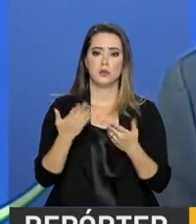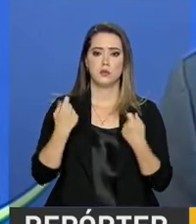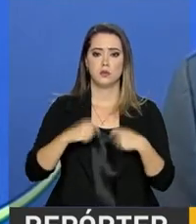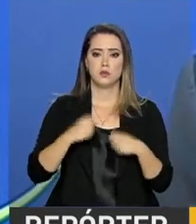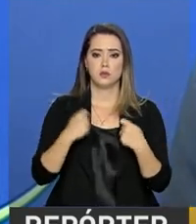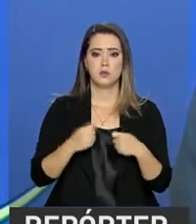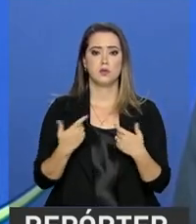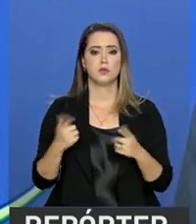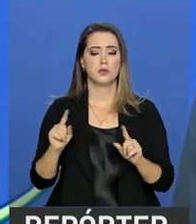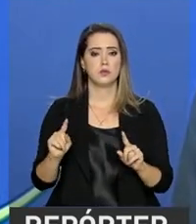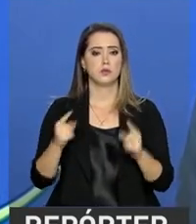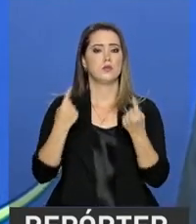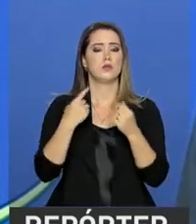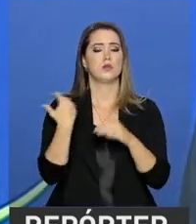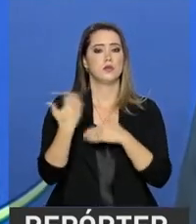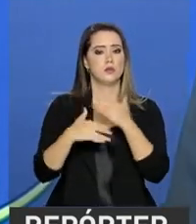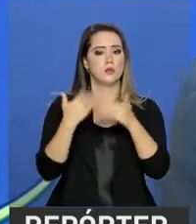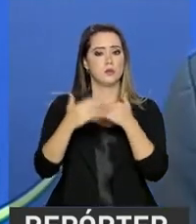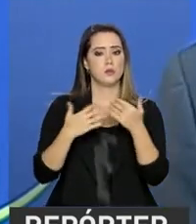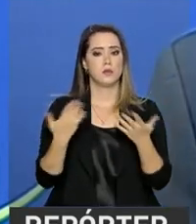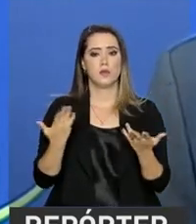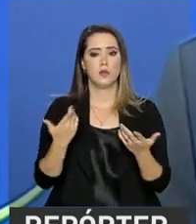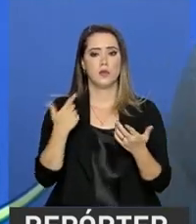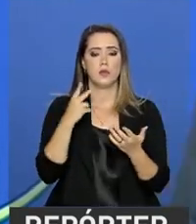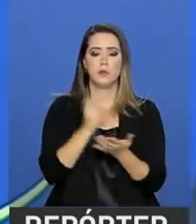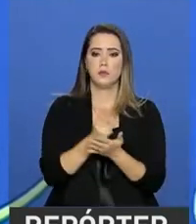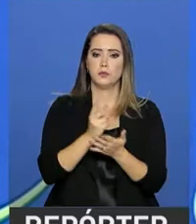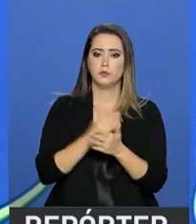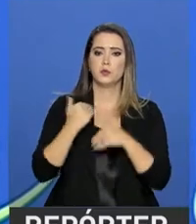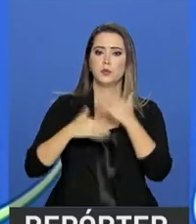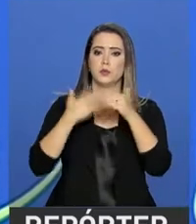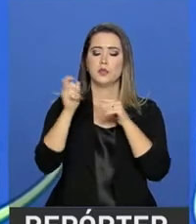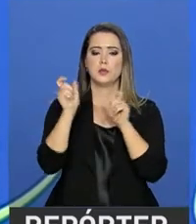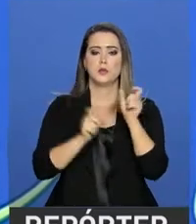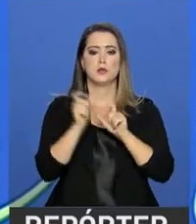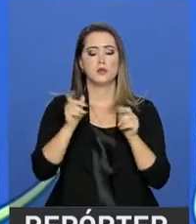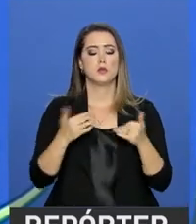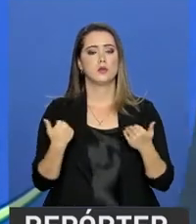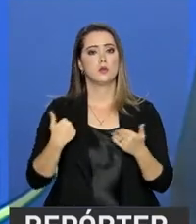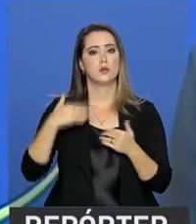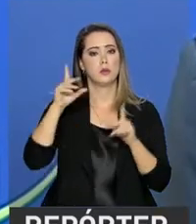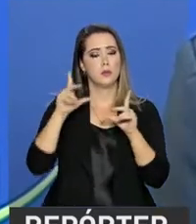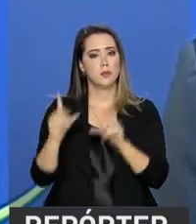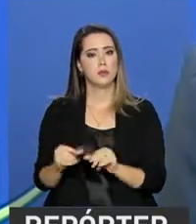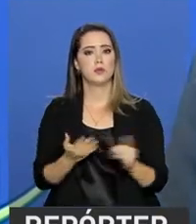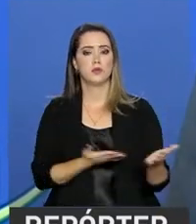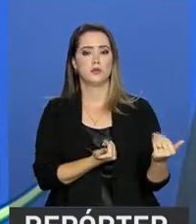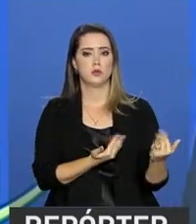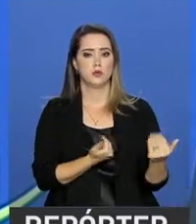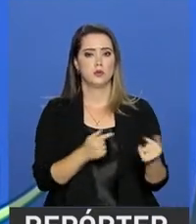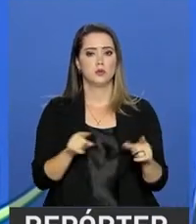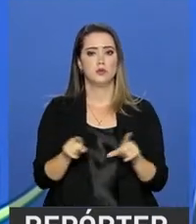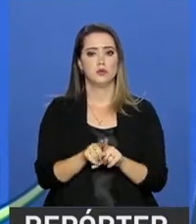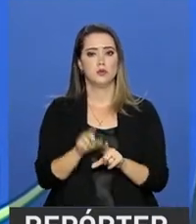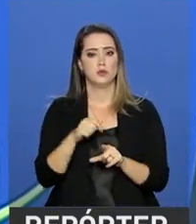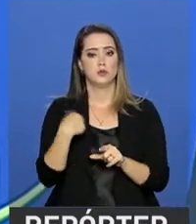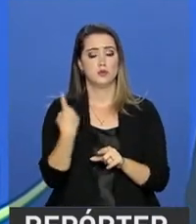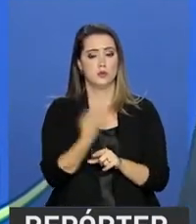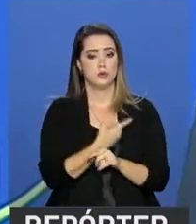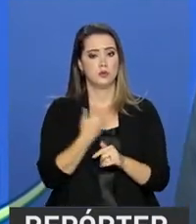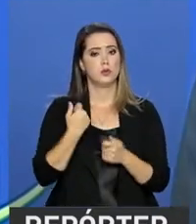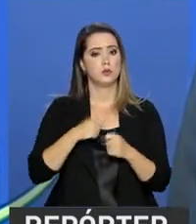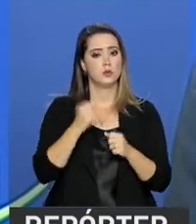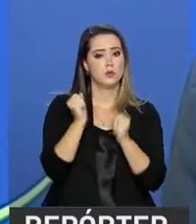desafios da nação a gente precisa fazer mais com a mesma quantidade de pessoas e talvez com menos jovens então a gente precisa produzir